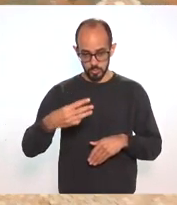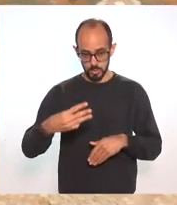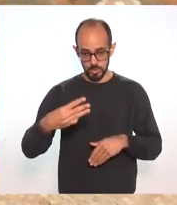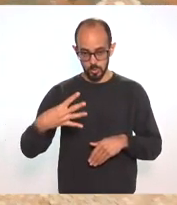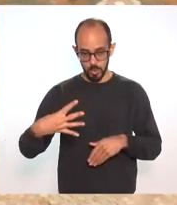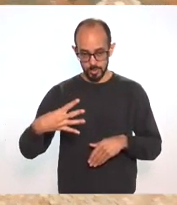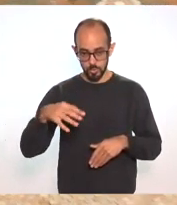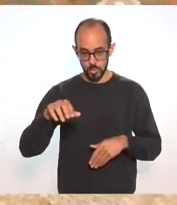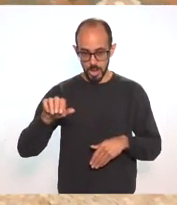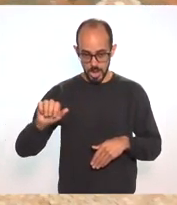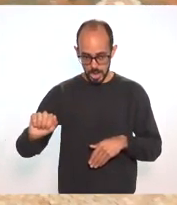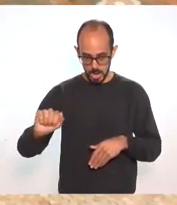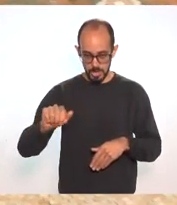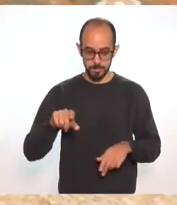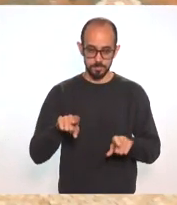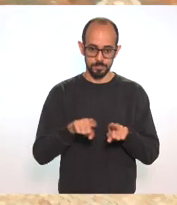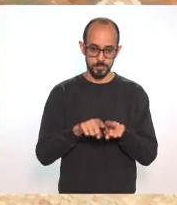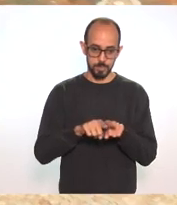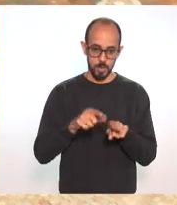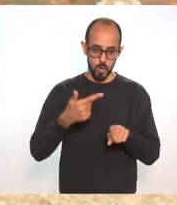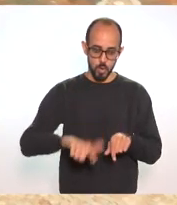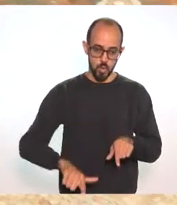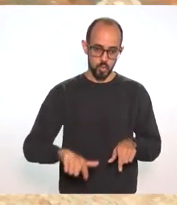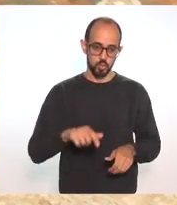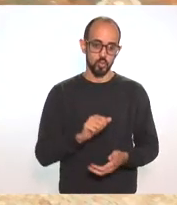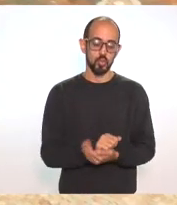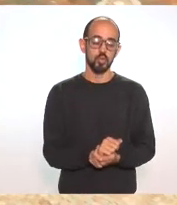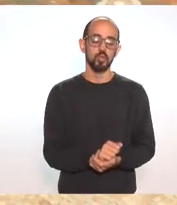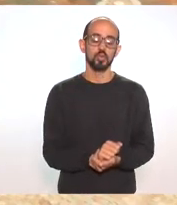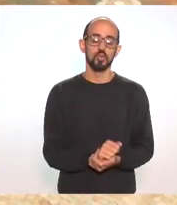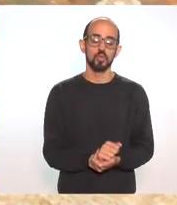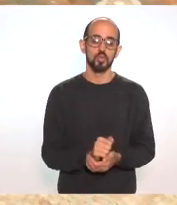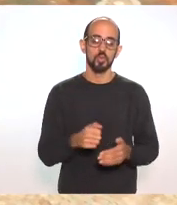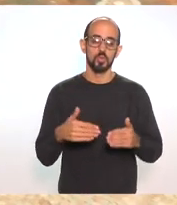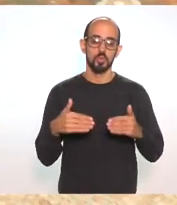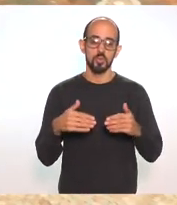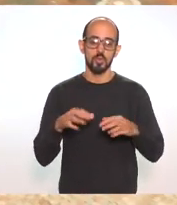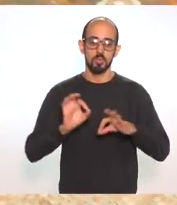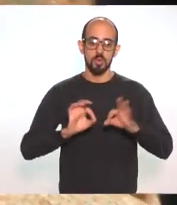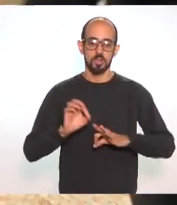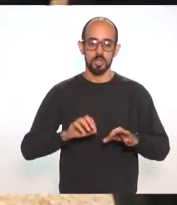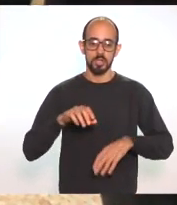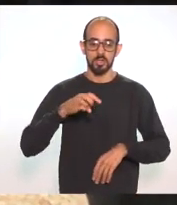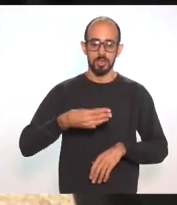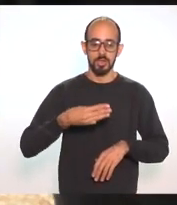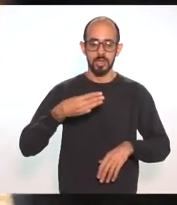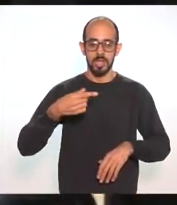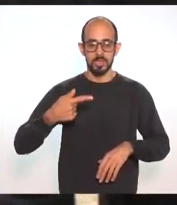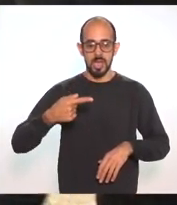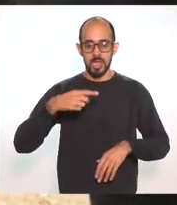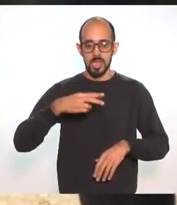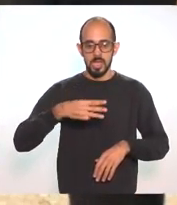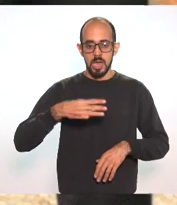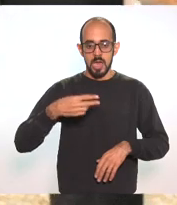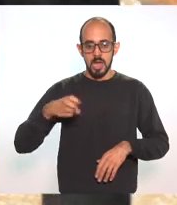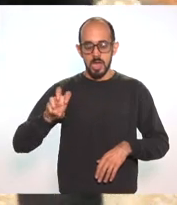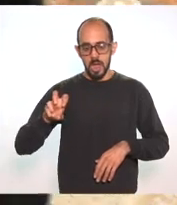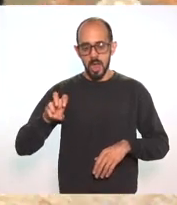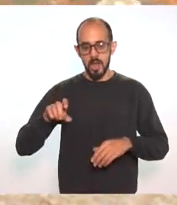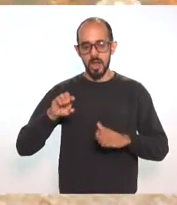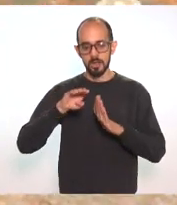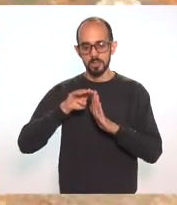favor. E outro, eu queria sugerir que o projeto, o 3735, ele baixasse em diligência para